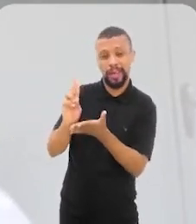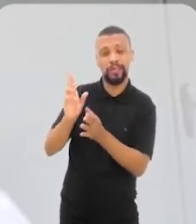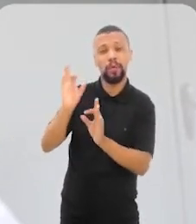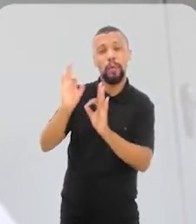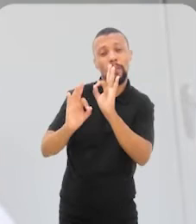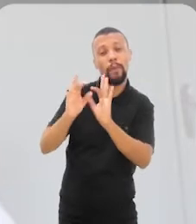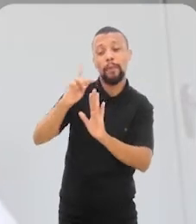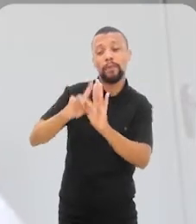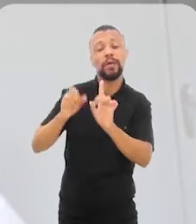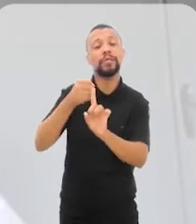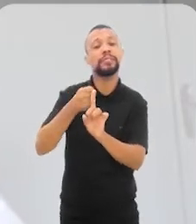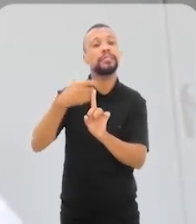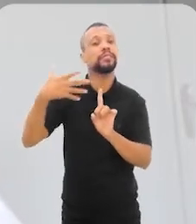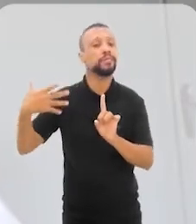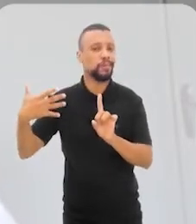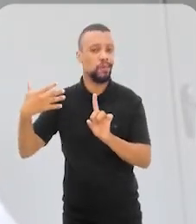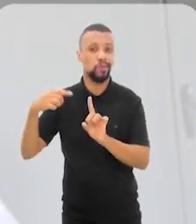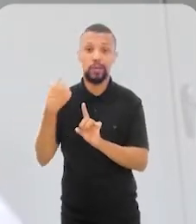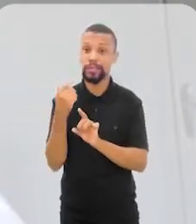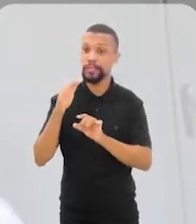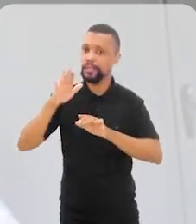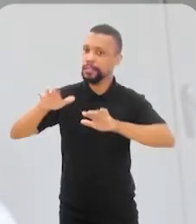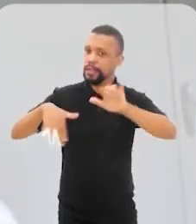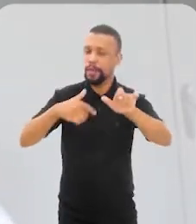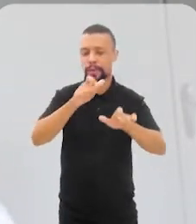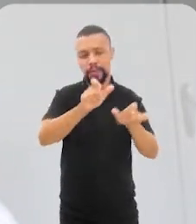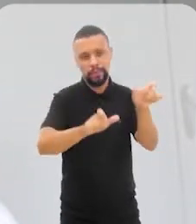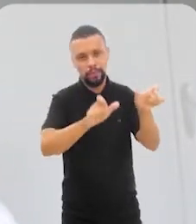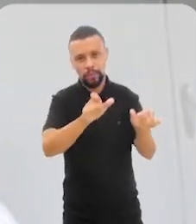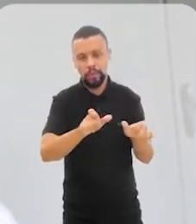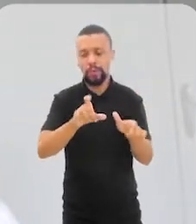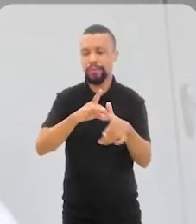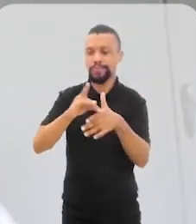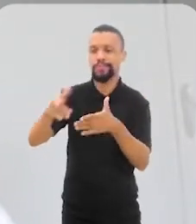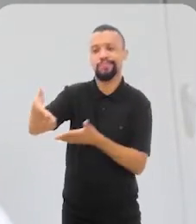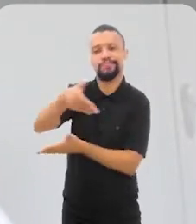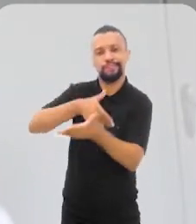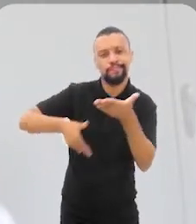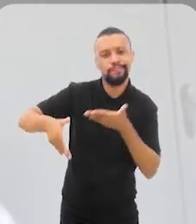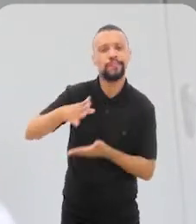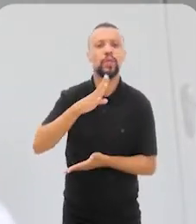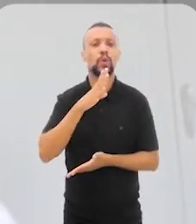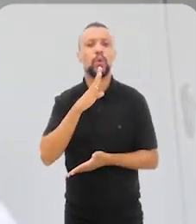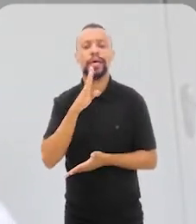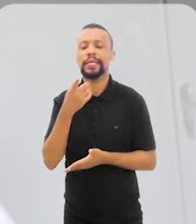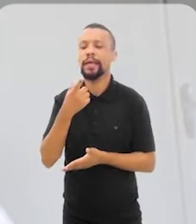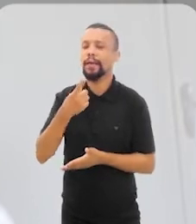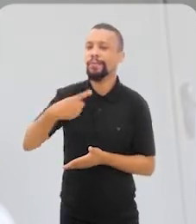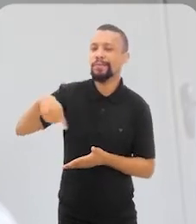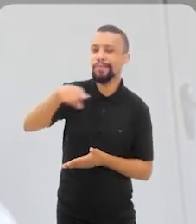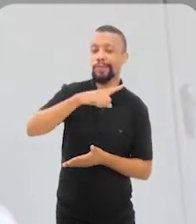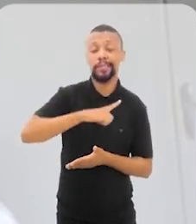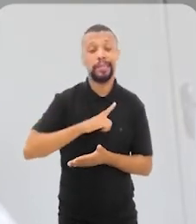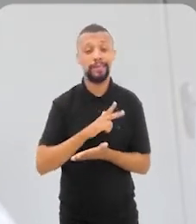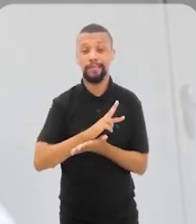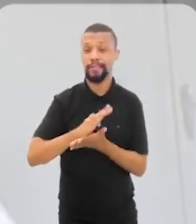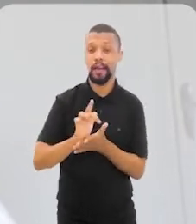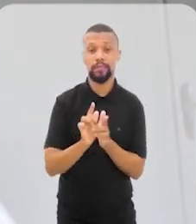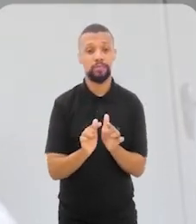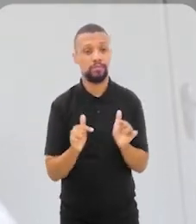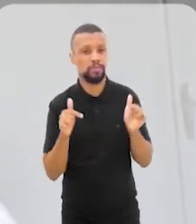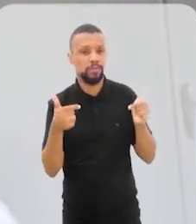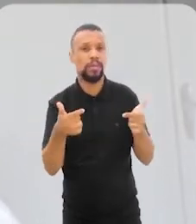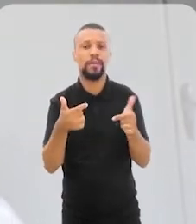extensão, em que a gente chama esses atores para eles conhecerem uns aos outros, porque existem muitos atores, né, iniciativas